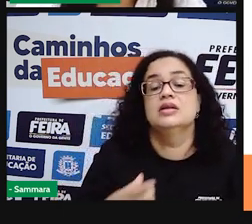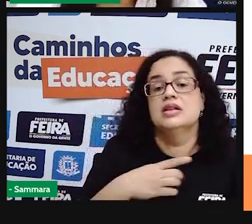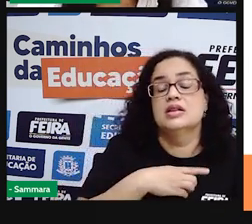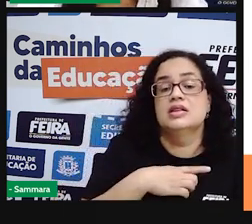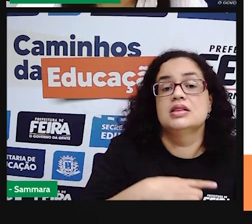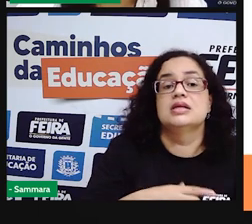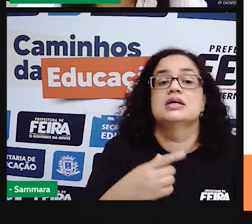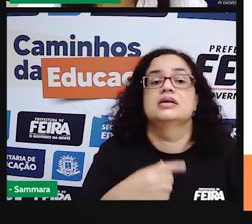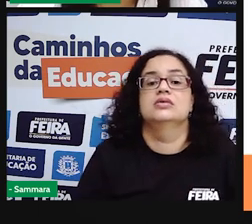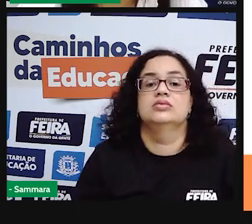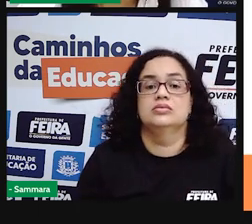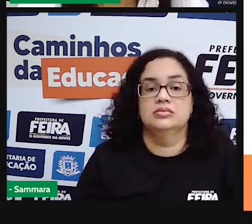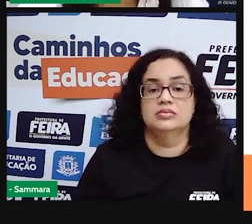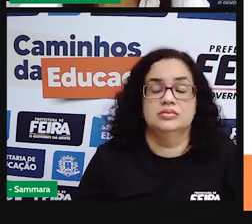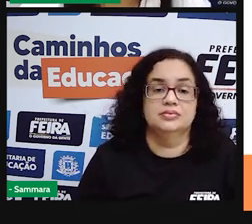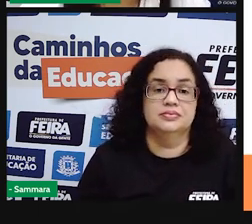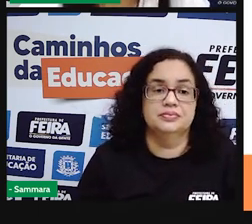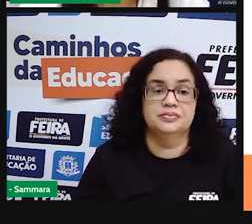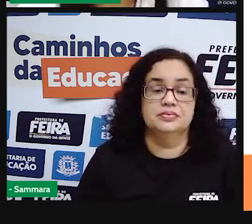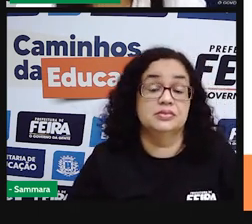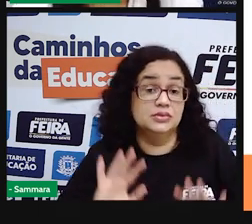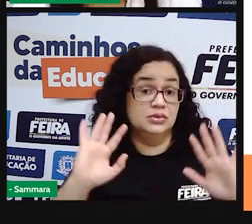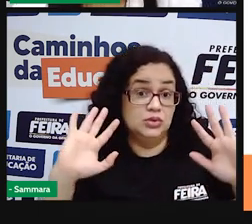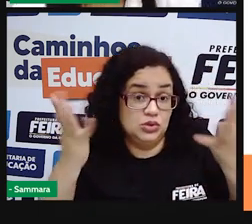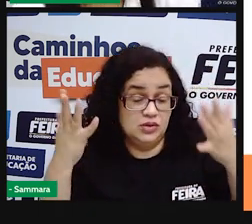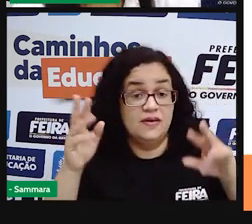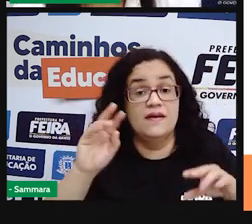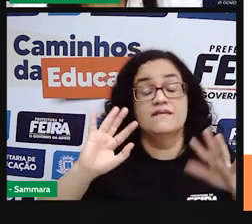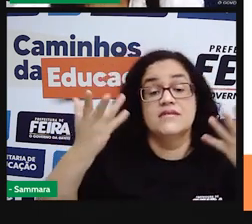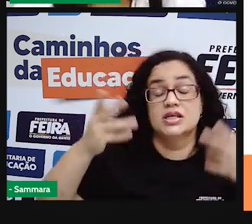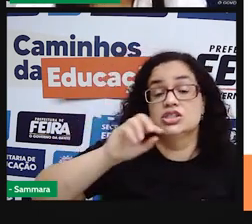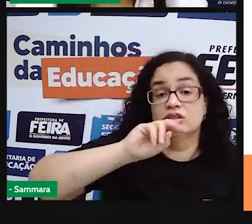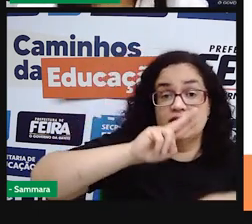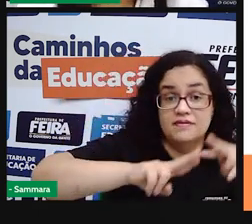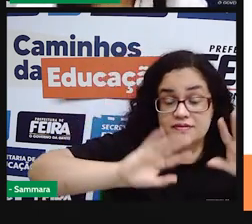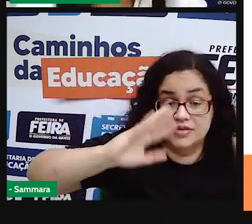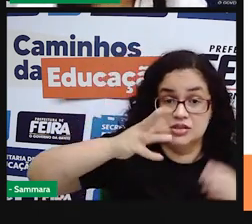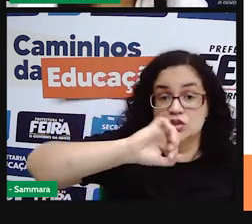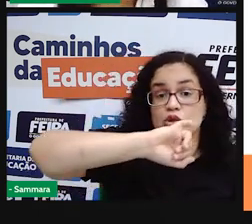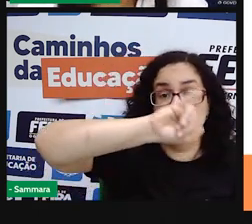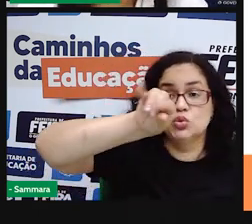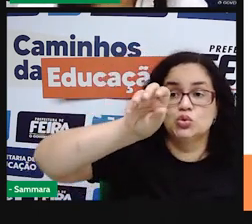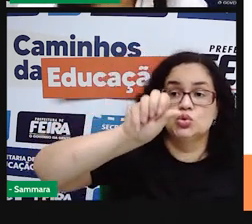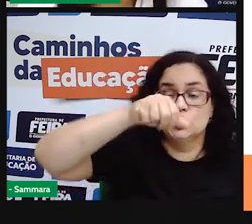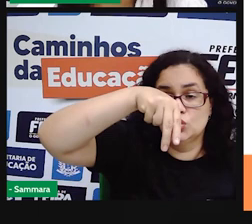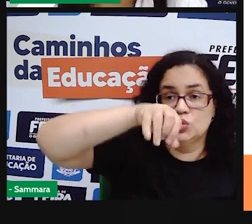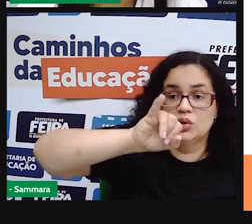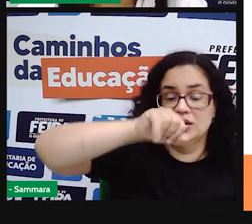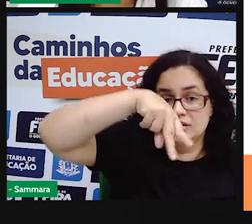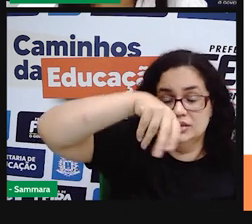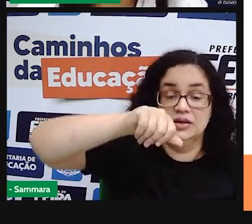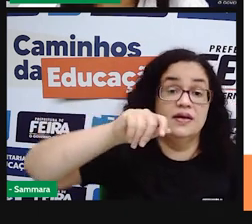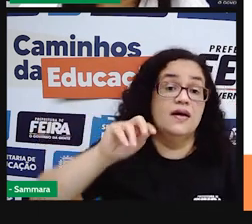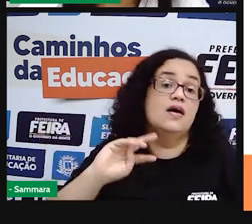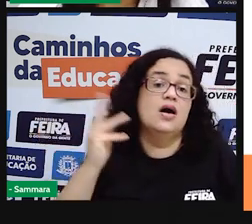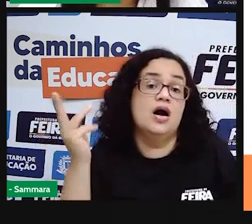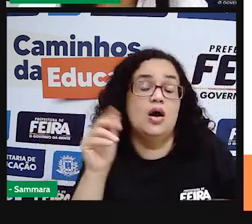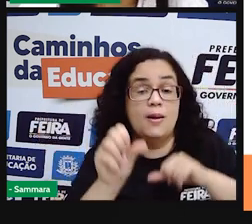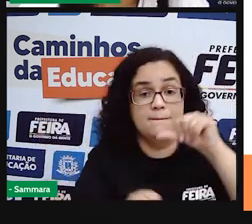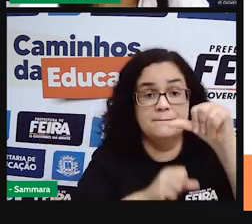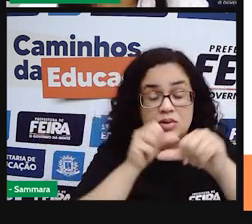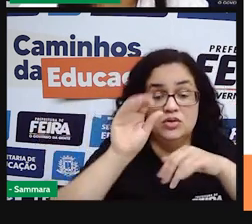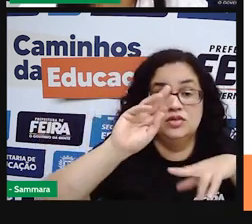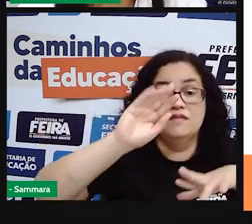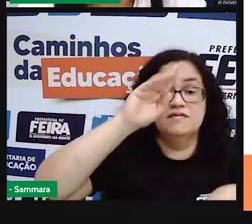agregadas a essas comemorações. E aí as festas joaninas passaram a se chamar festas juninas,